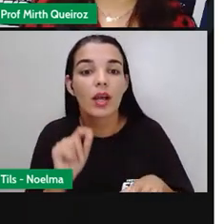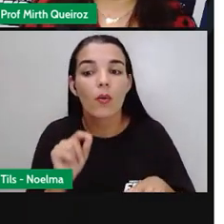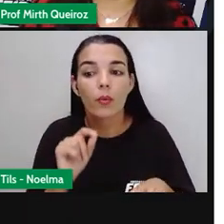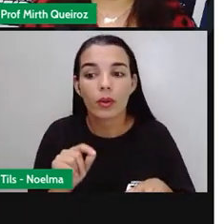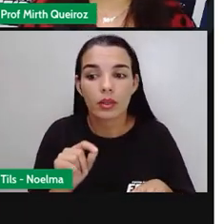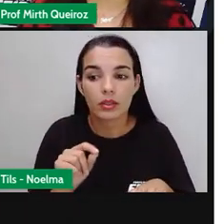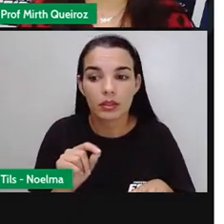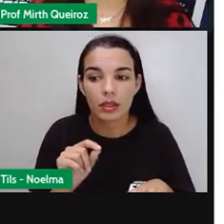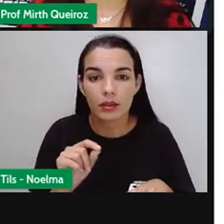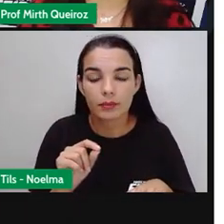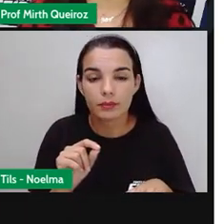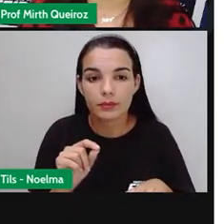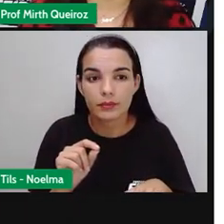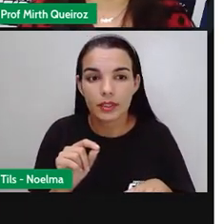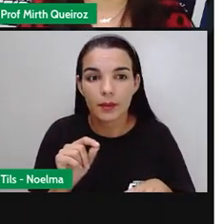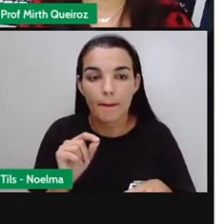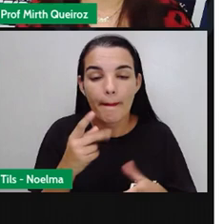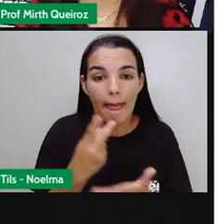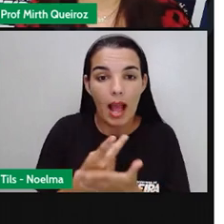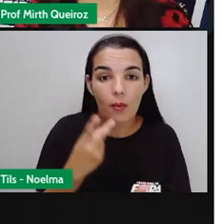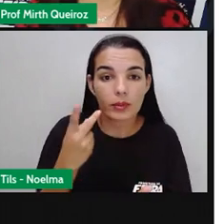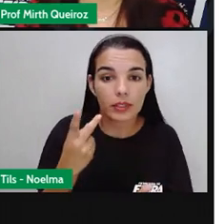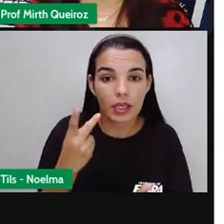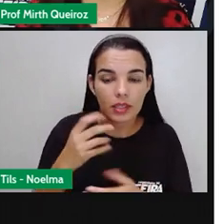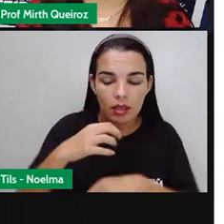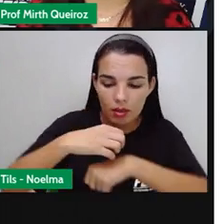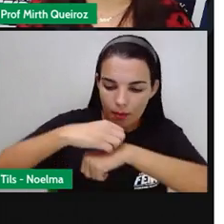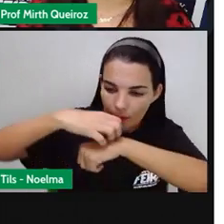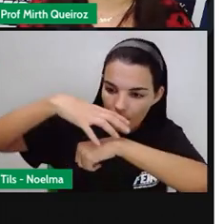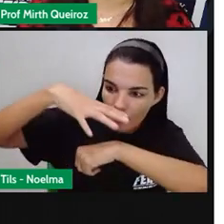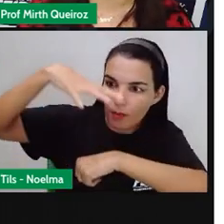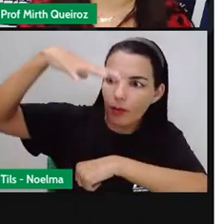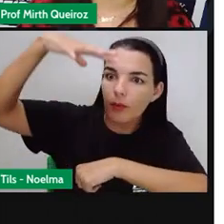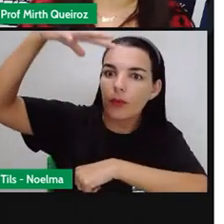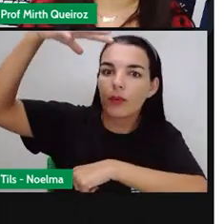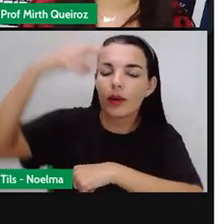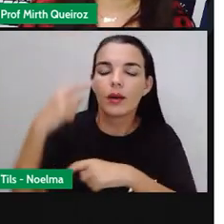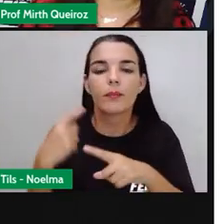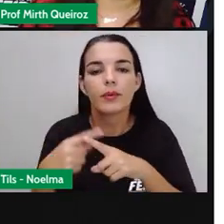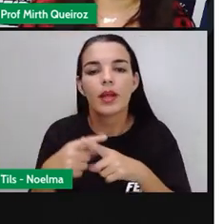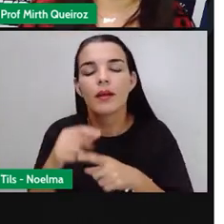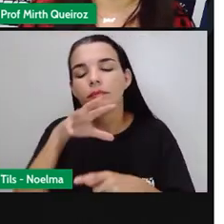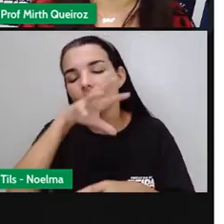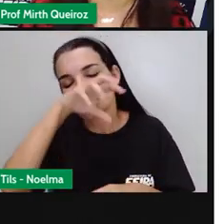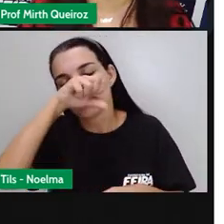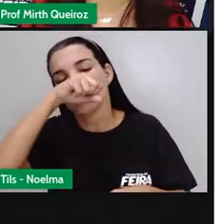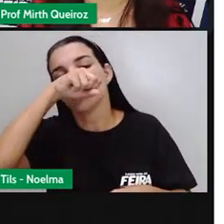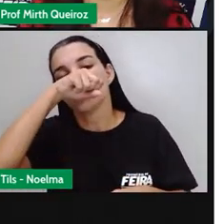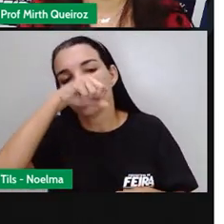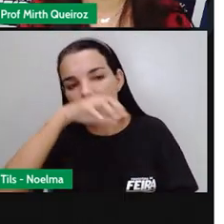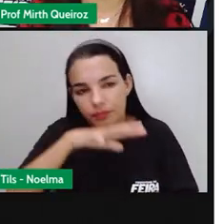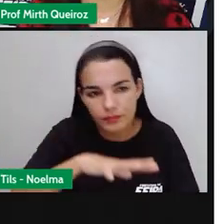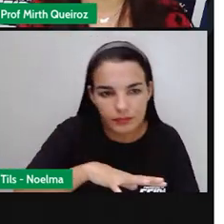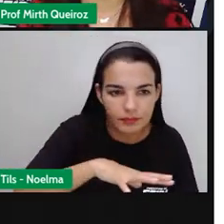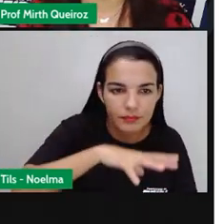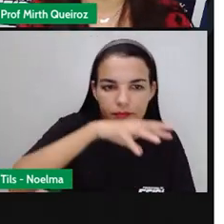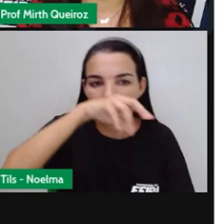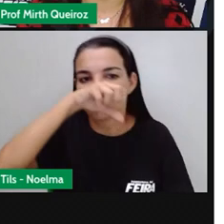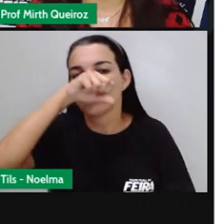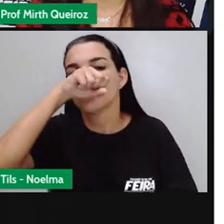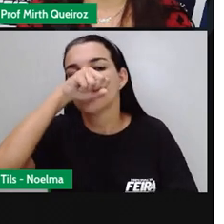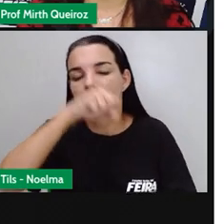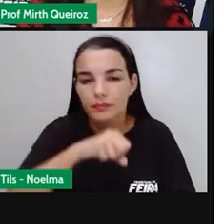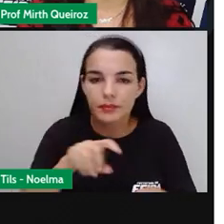evapotranspiração, ela vai acontecer, né? Que é quando as plantas transpiram, os animais transpiram e essa água aí